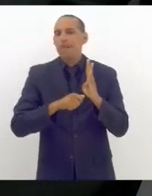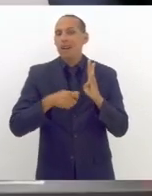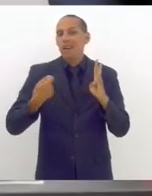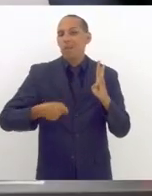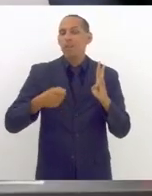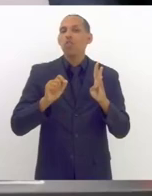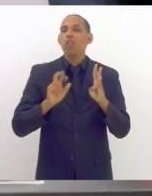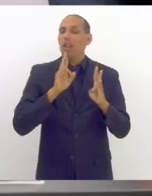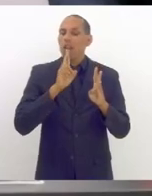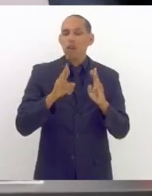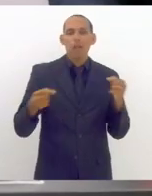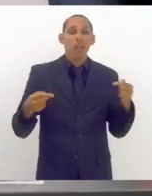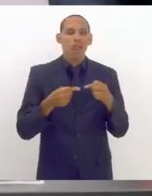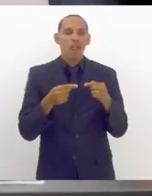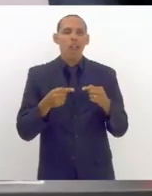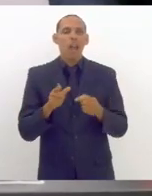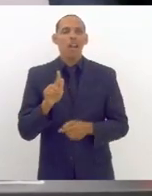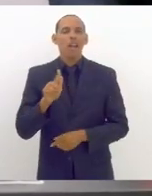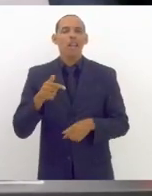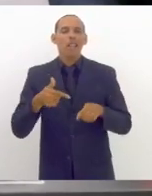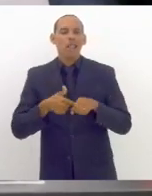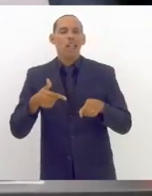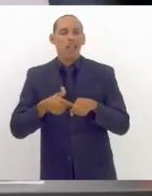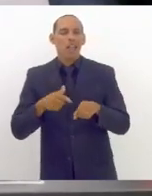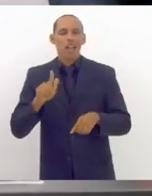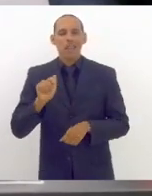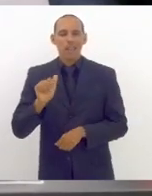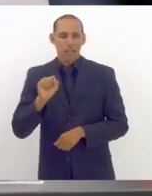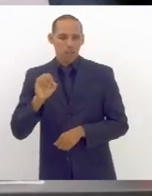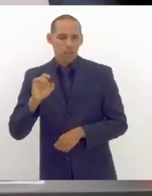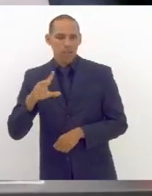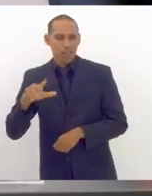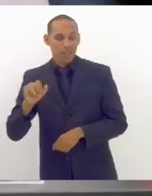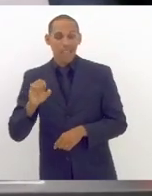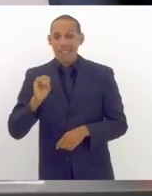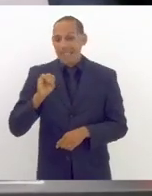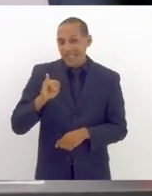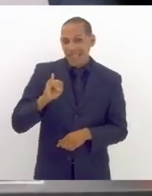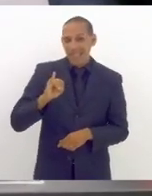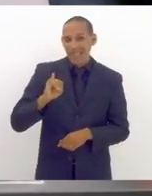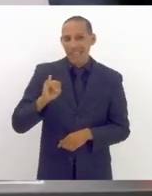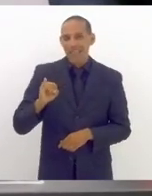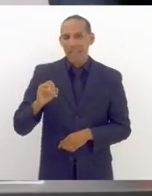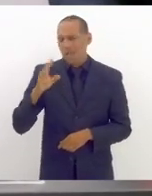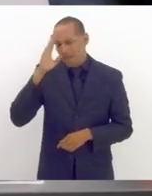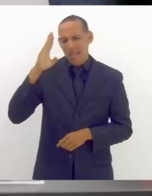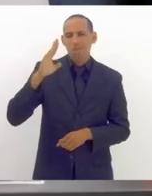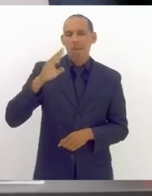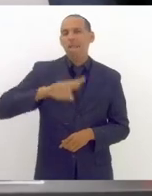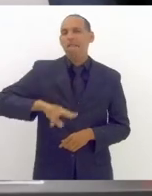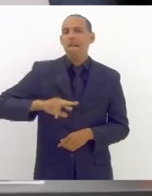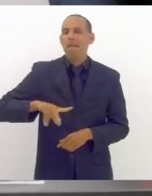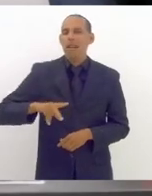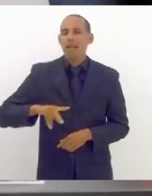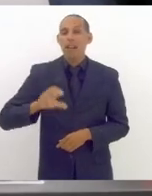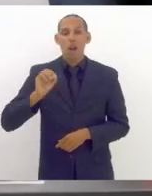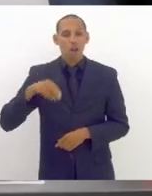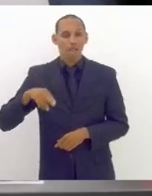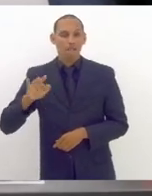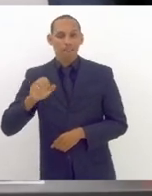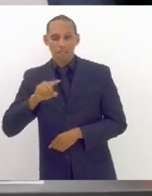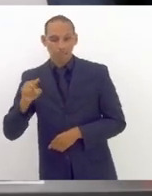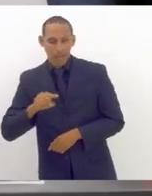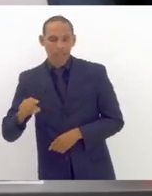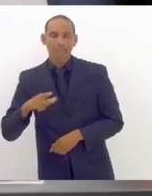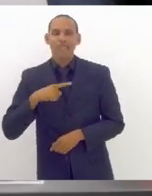sobre a gasolina e principalmente se ela não for considerada essencial como é que eu faço eu aprovar e a gente no confaz a gente tem uma estratégia